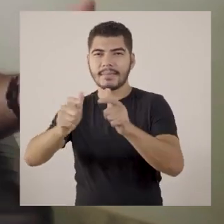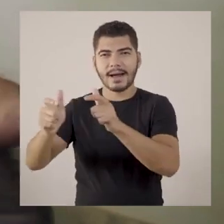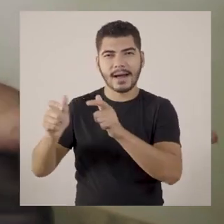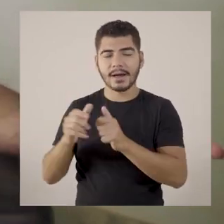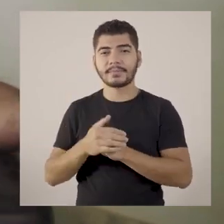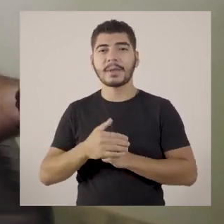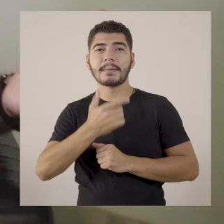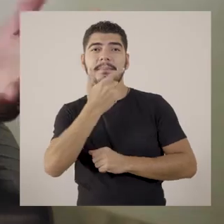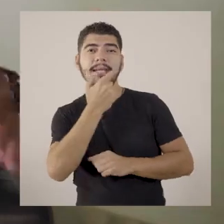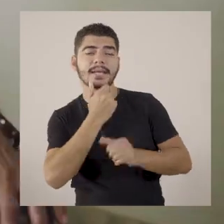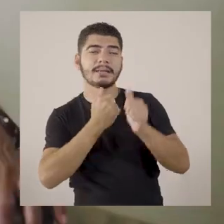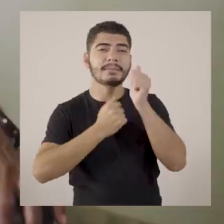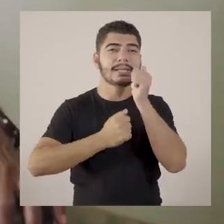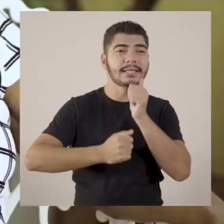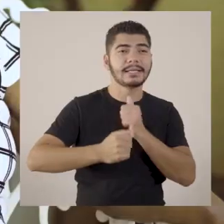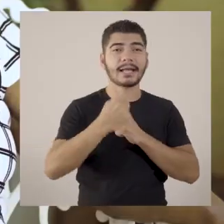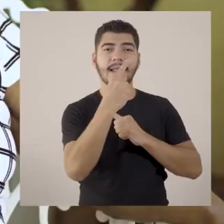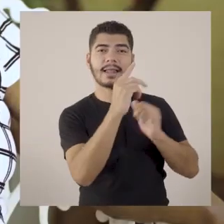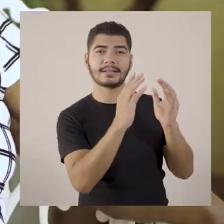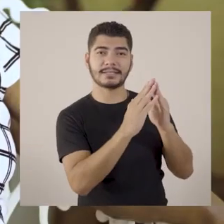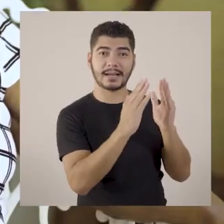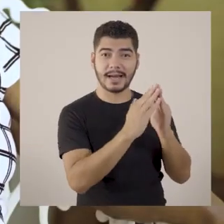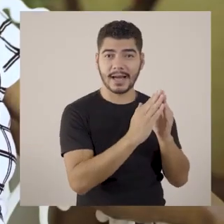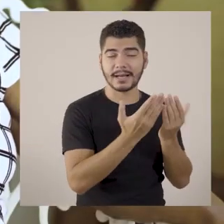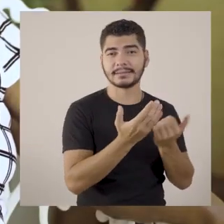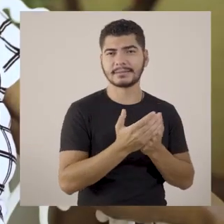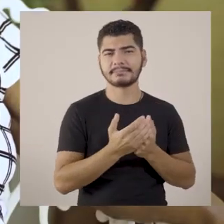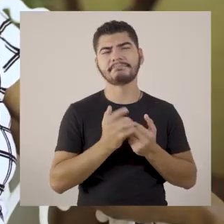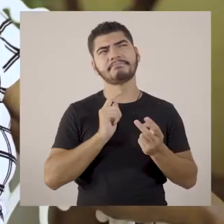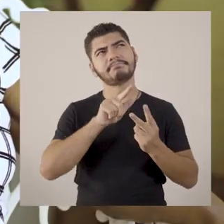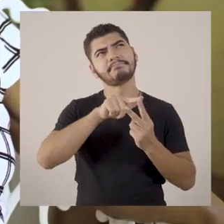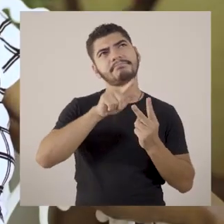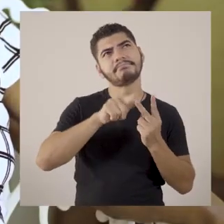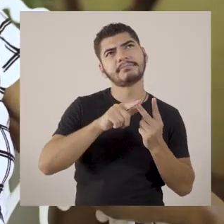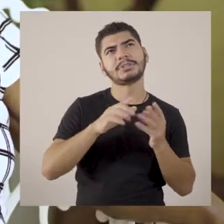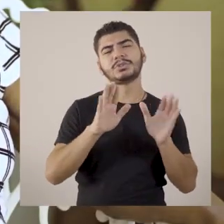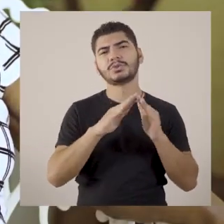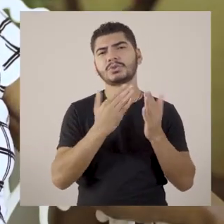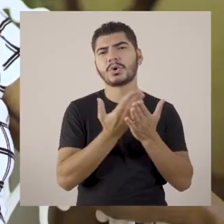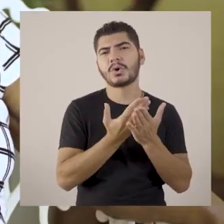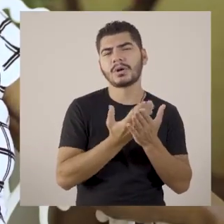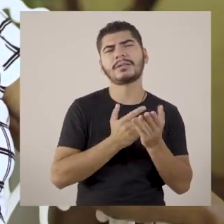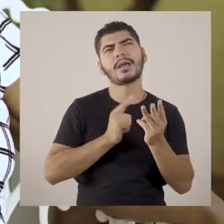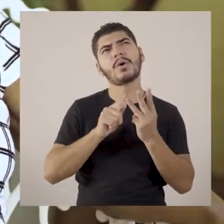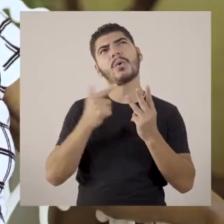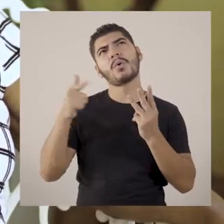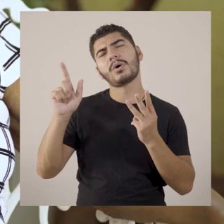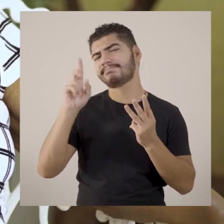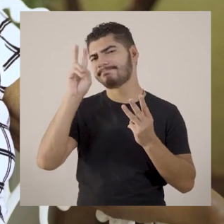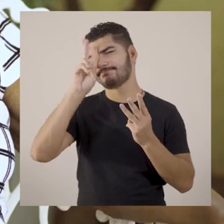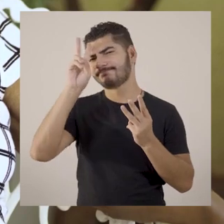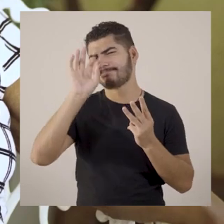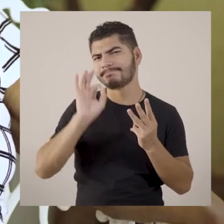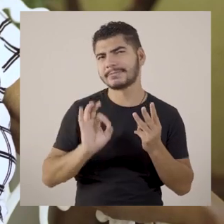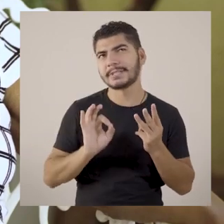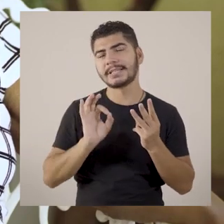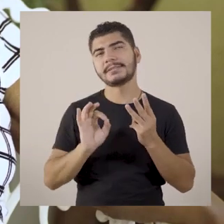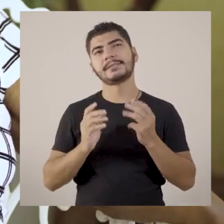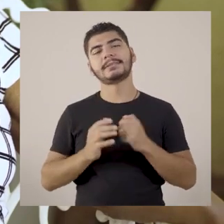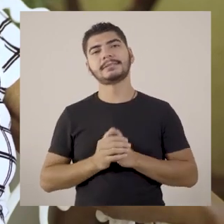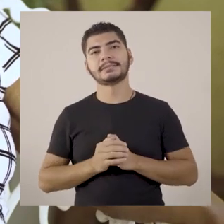os meninos e meninas lá de casa. Os Bamba, menino lá de casa, uma outra que eu não lembro